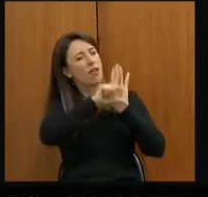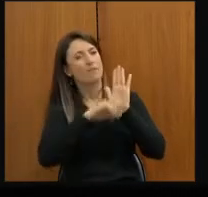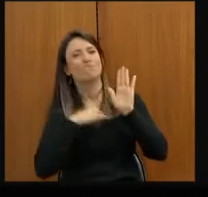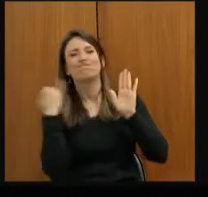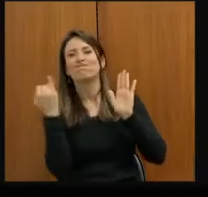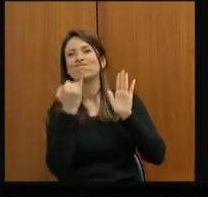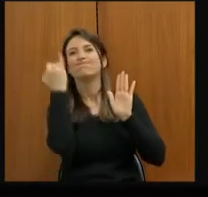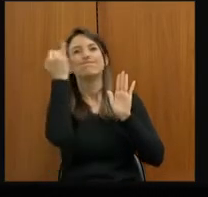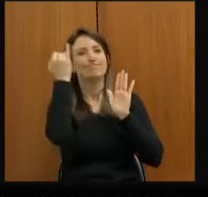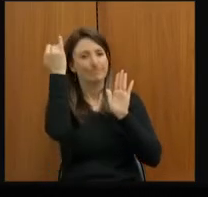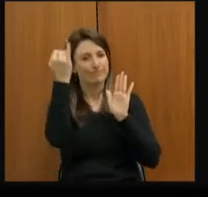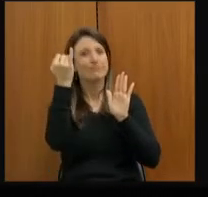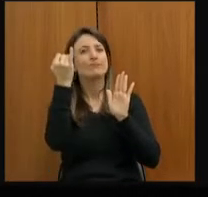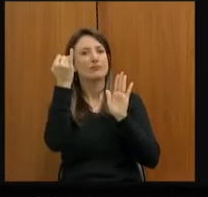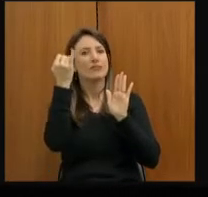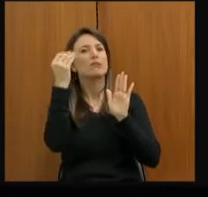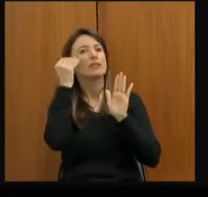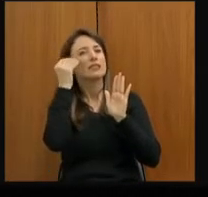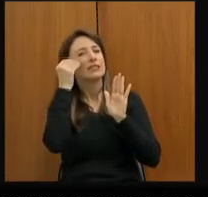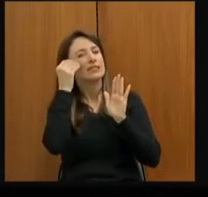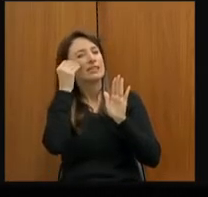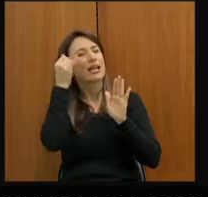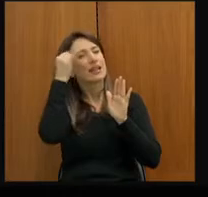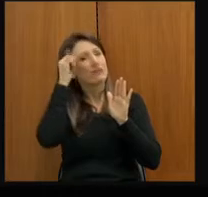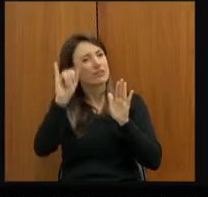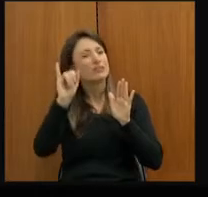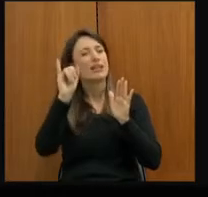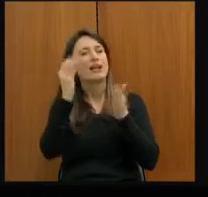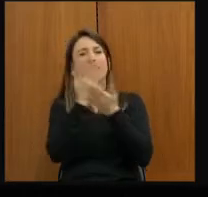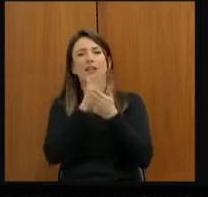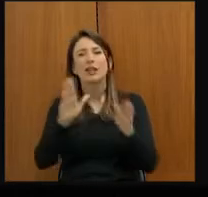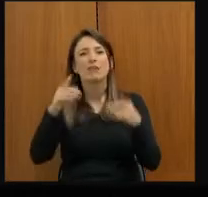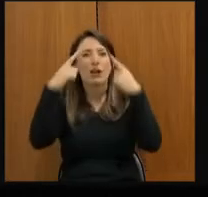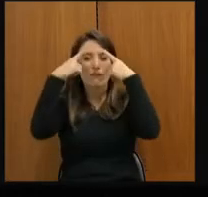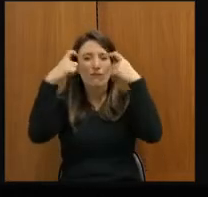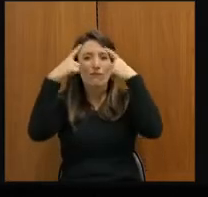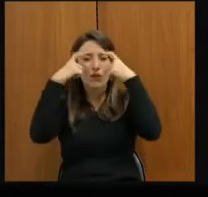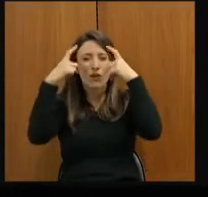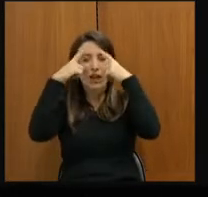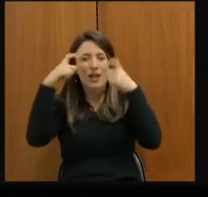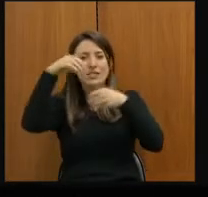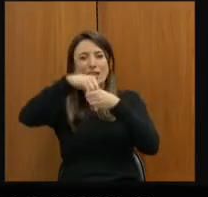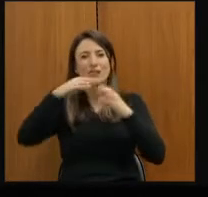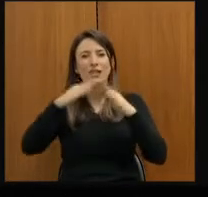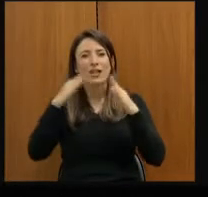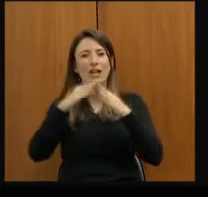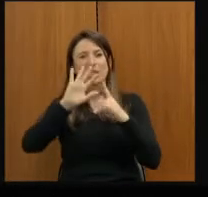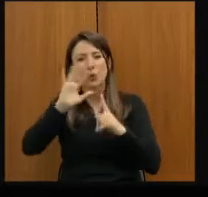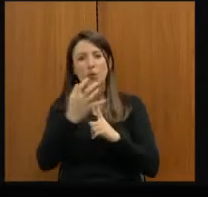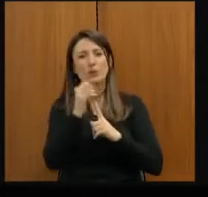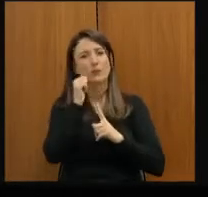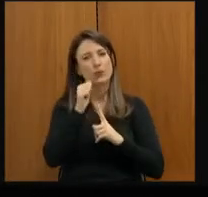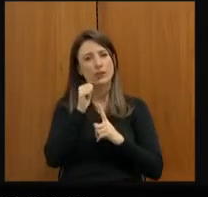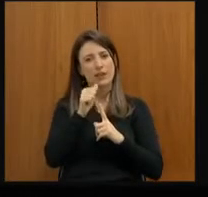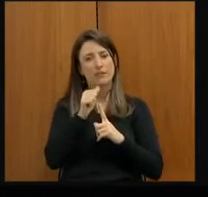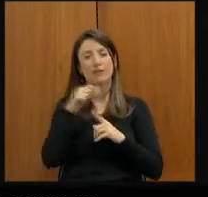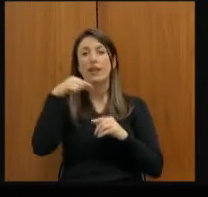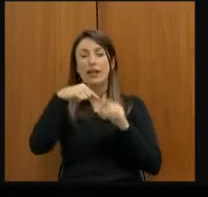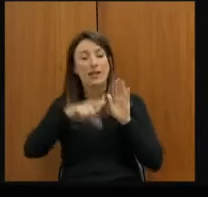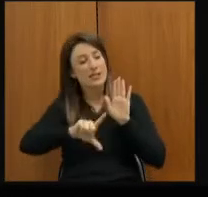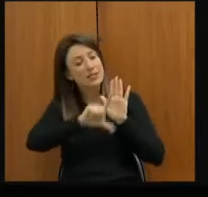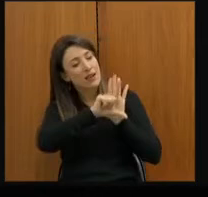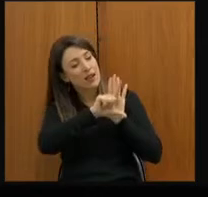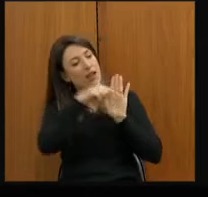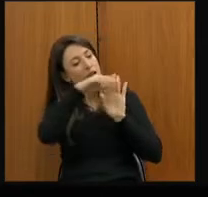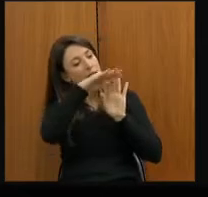para a prevenção eo Combate à violência doméstica e familiar contra a mulher e essa legislação ela pronta